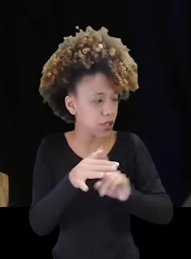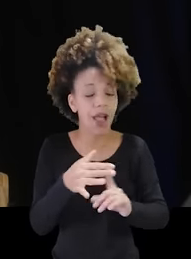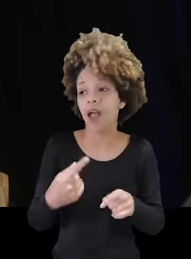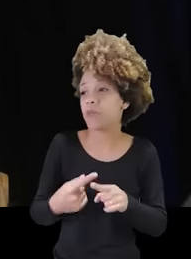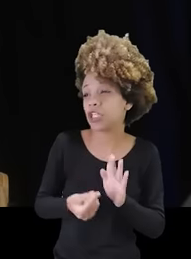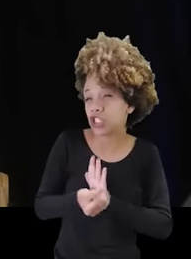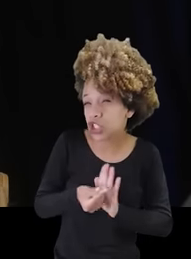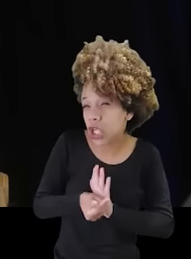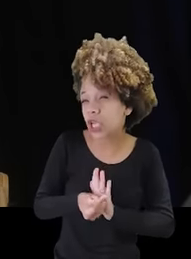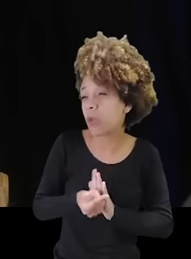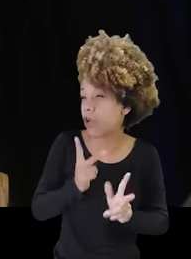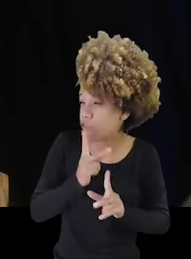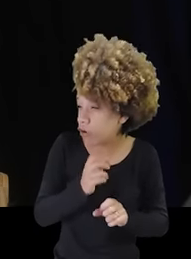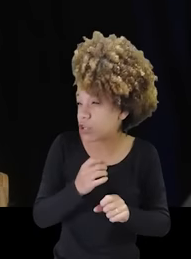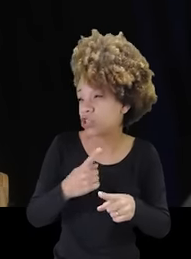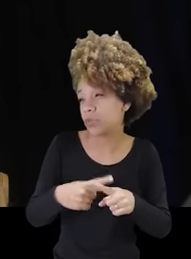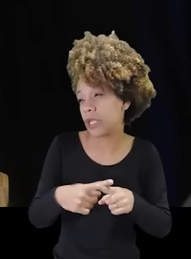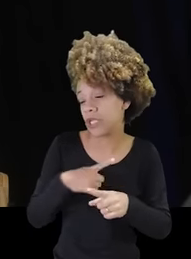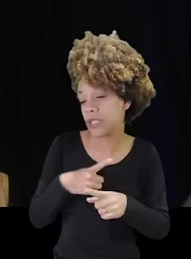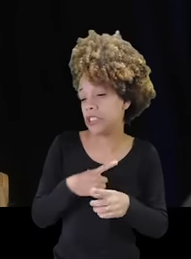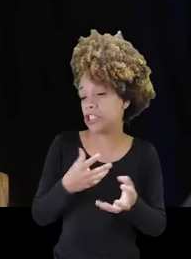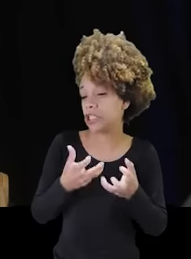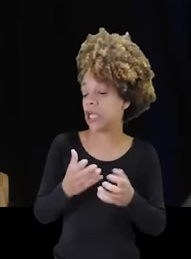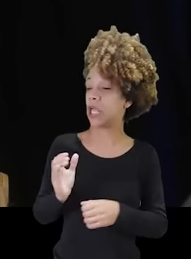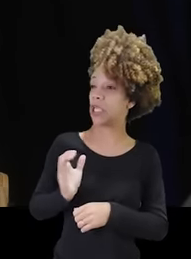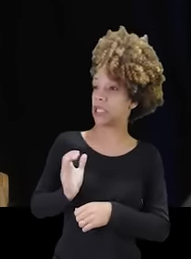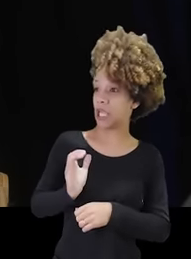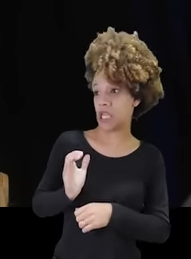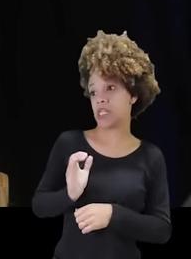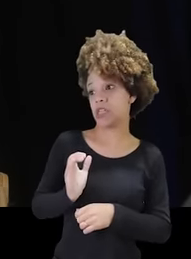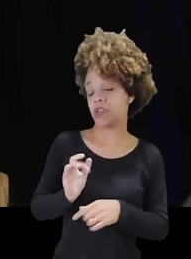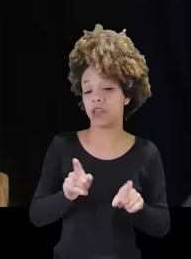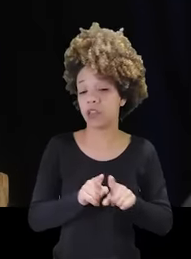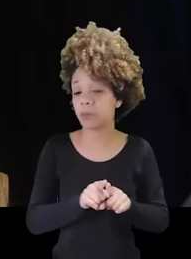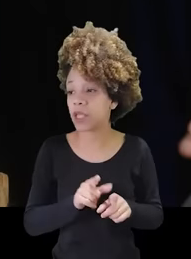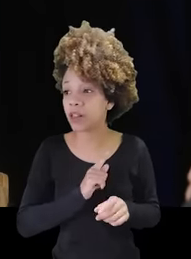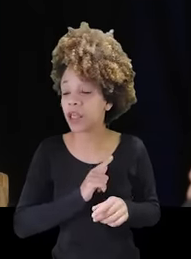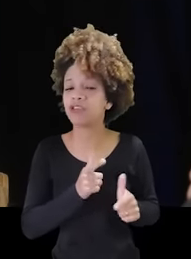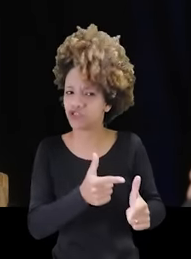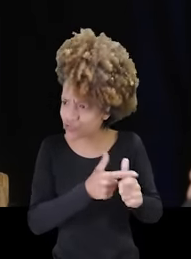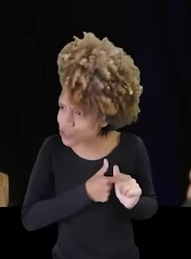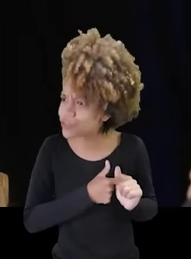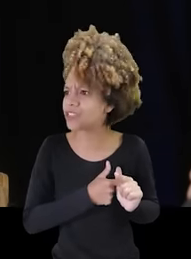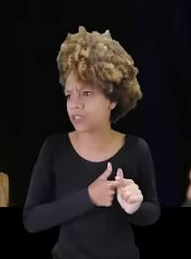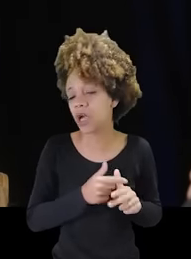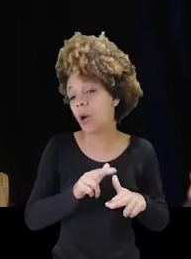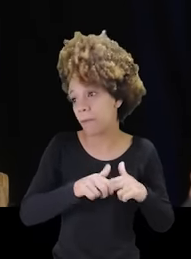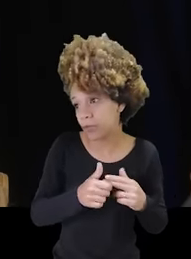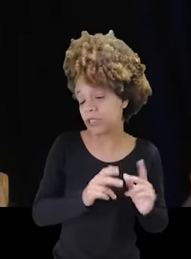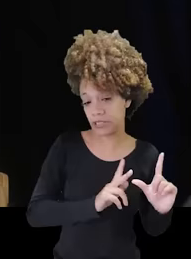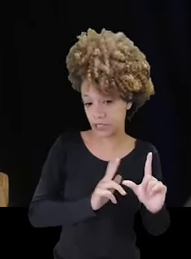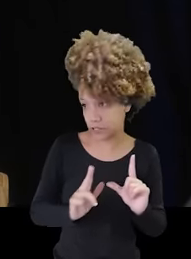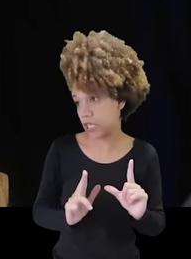muito forte lá porque tem esse negócio de querer ser rico então tem a questão de endividamento muito forte por isso que não